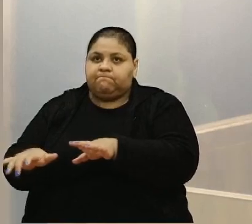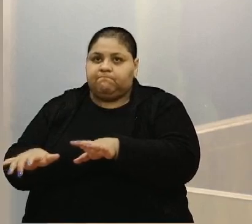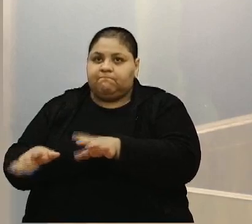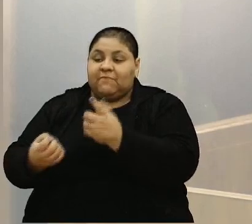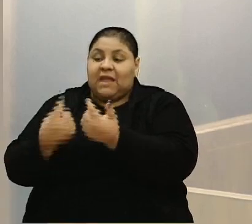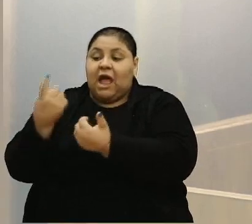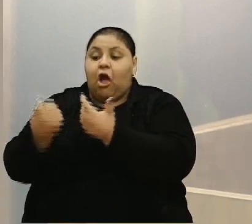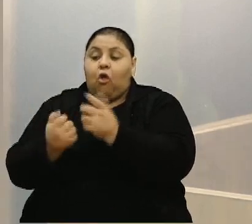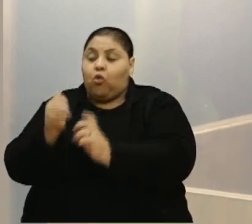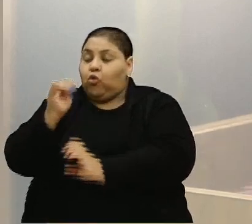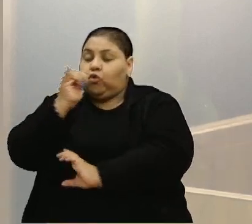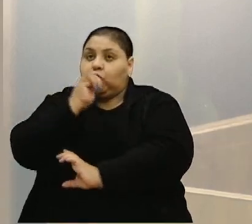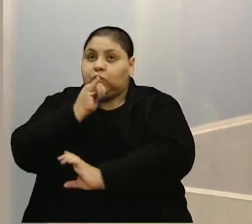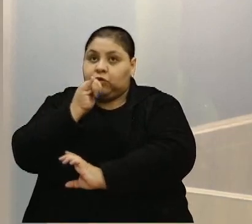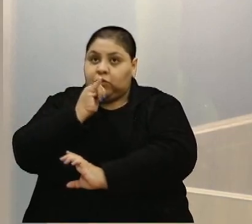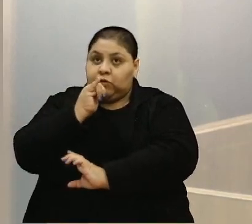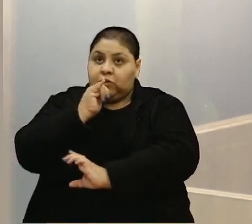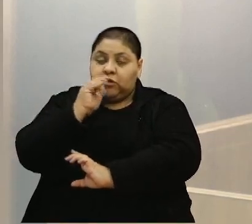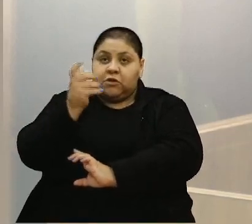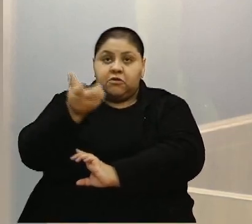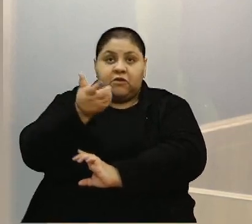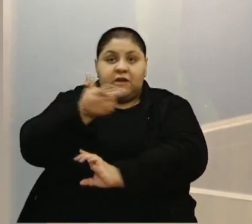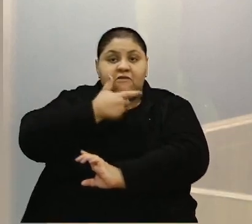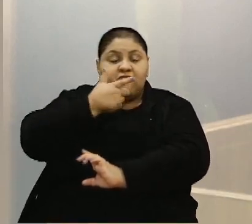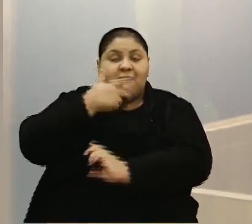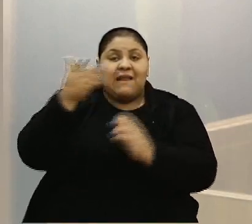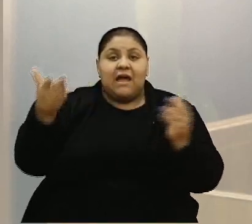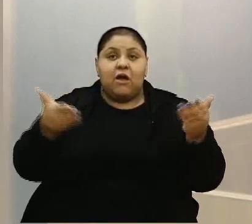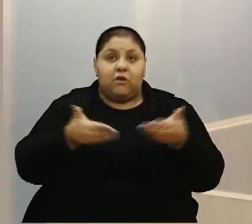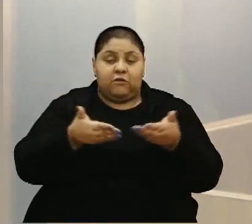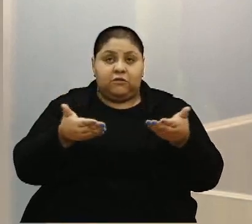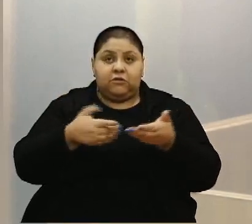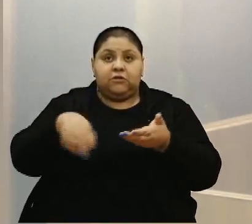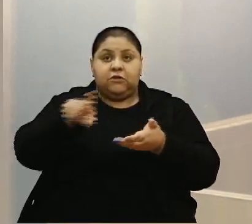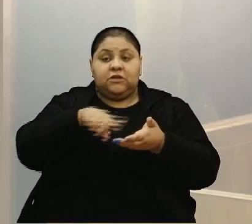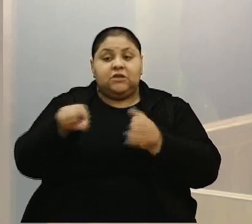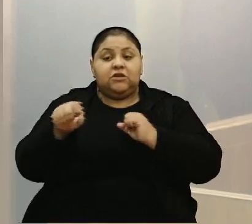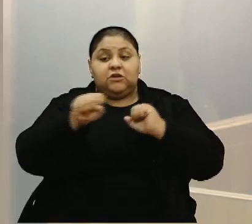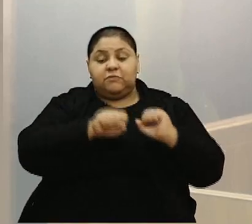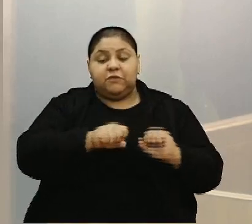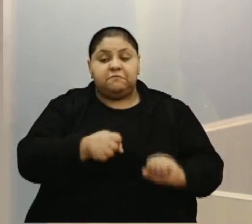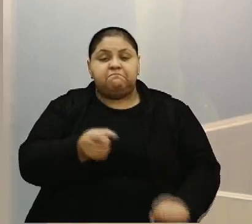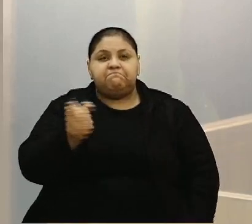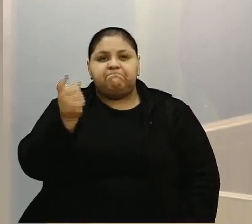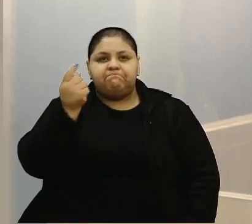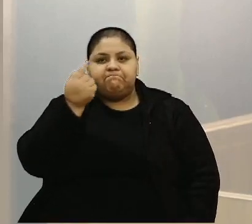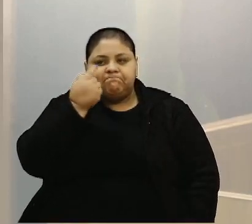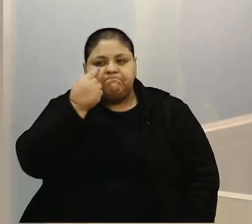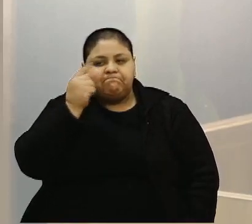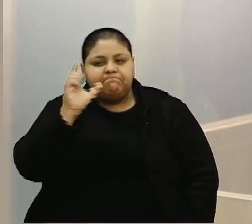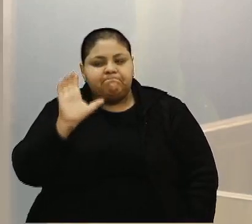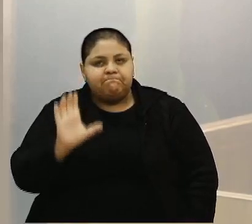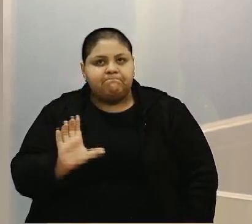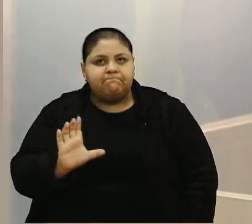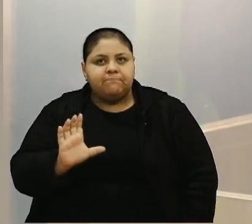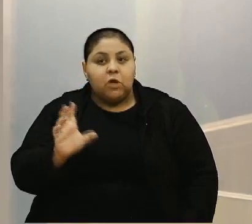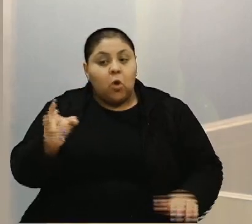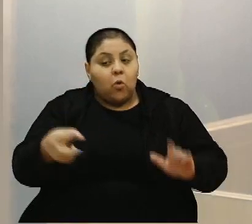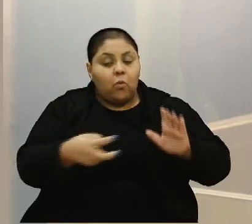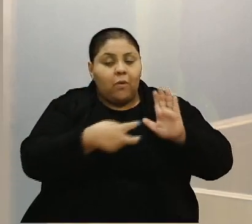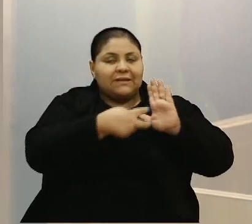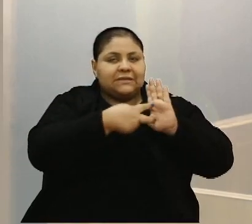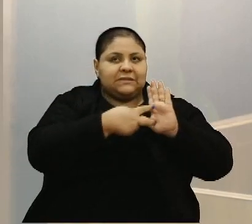alguns exemplos que eu quero trazer aqui hoje, para que a gente possa olhar com